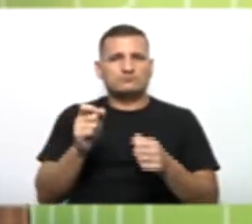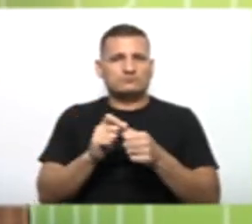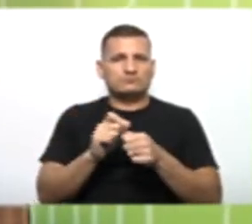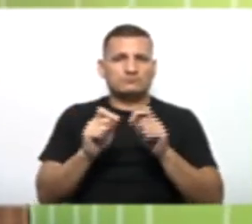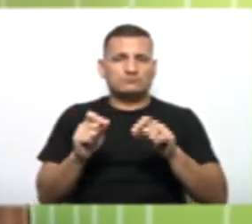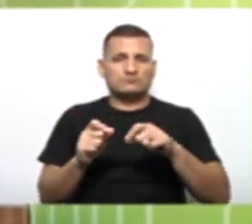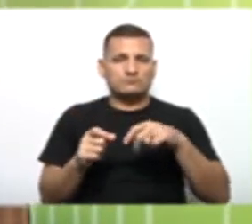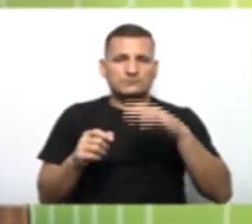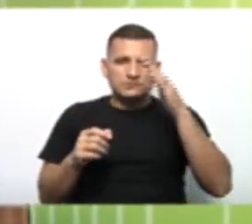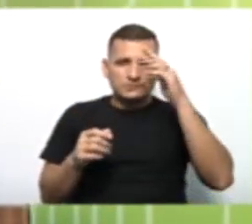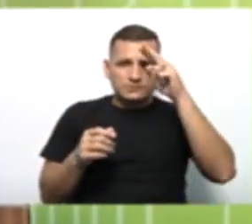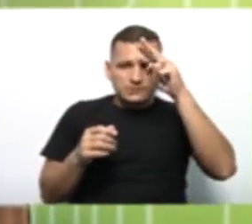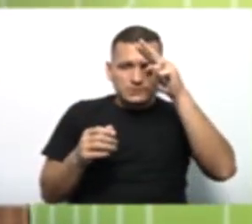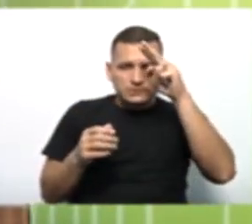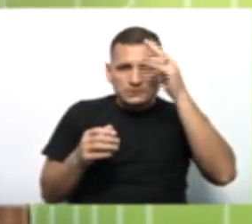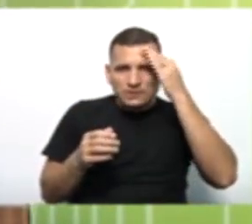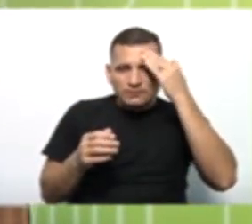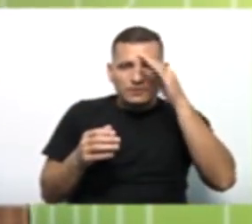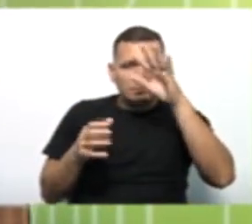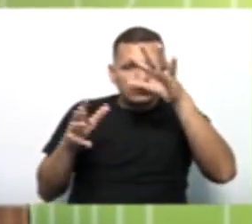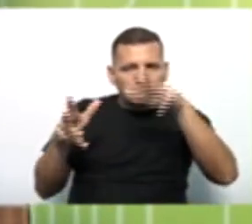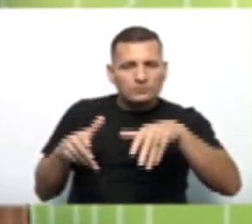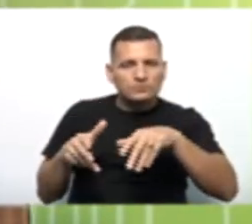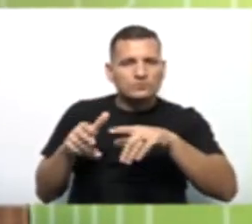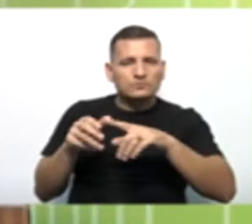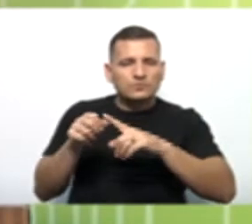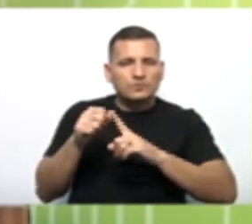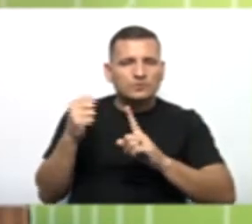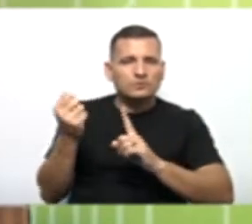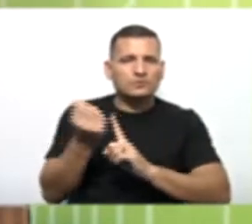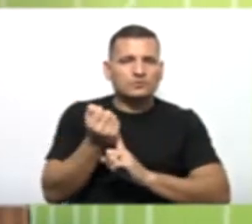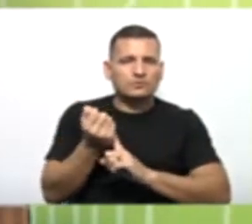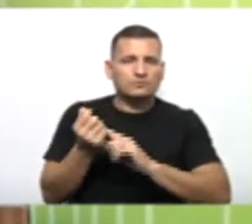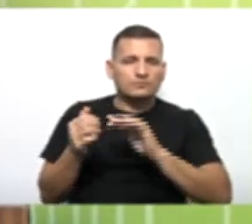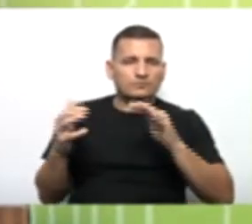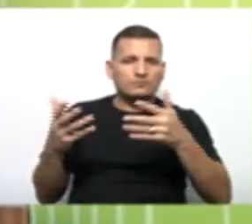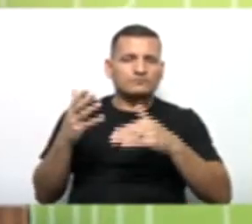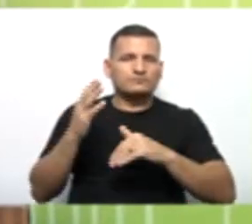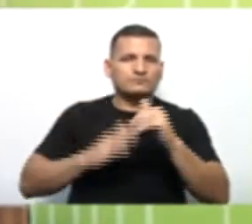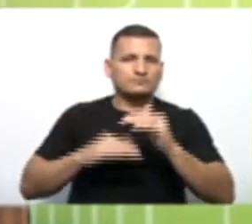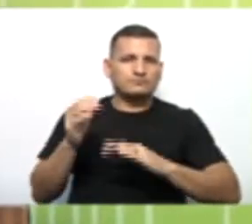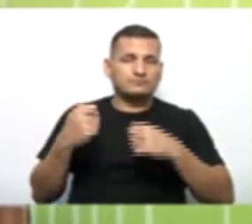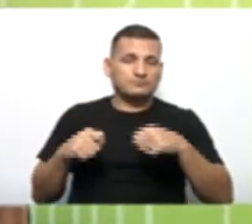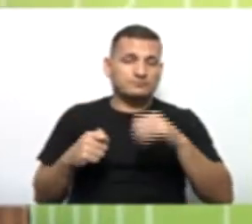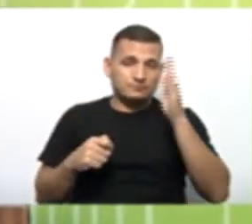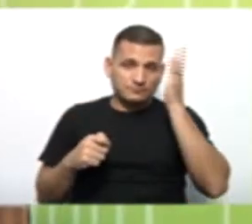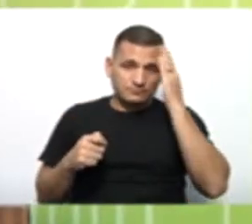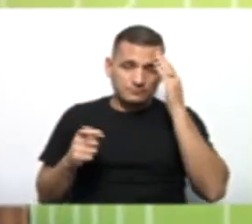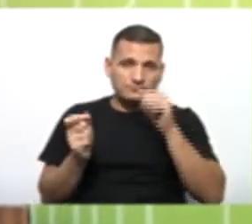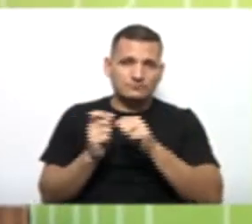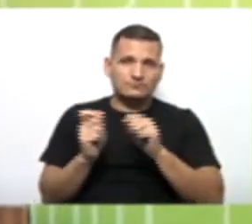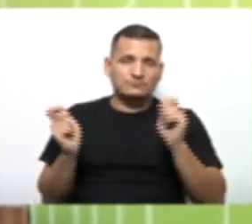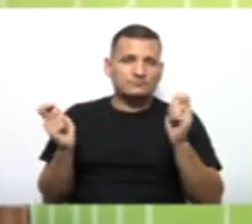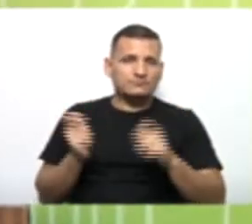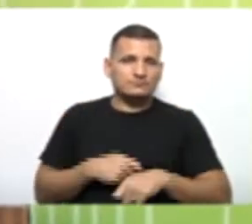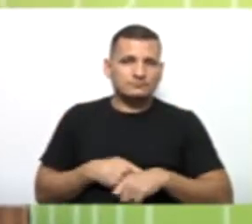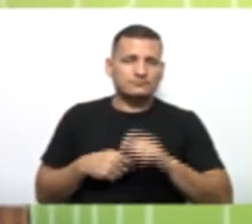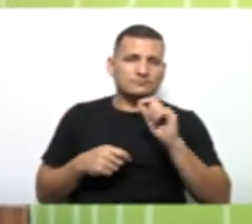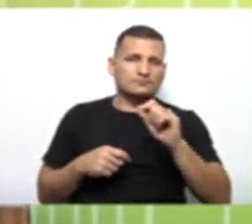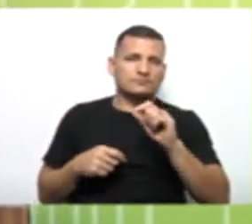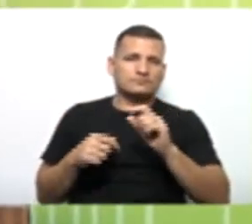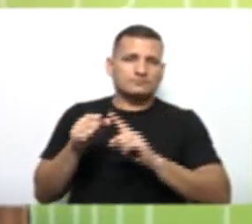uma leitura socioeconômica todos os profissionais precisam ter a capacidade de fazer uma leitura social e